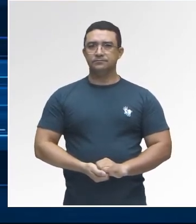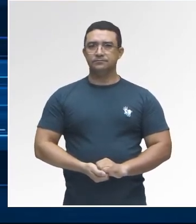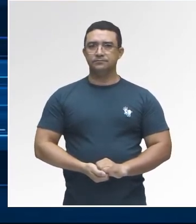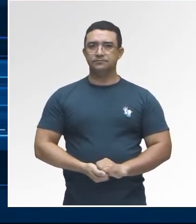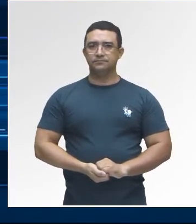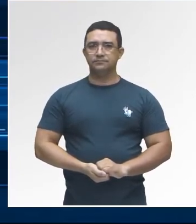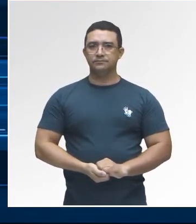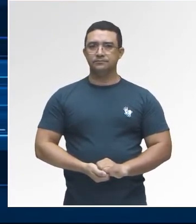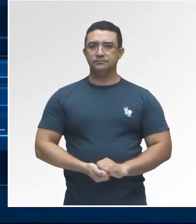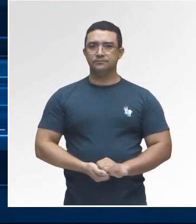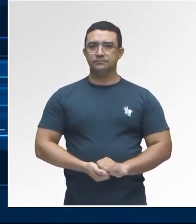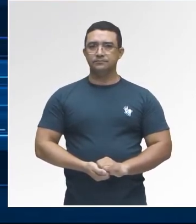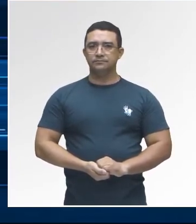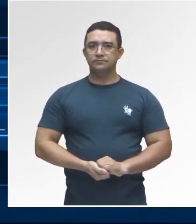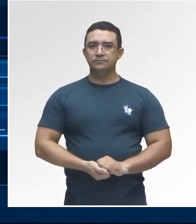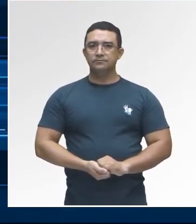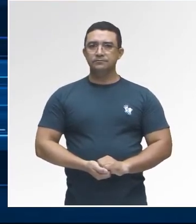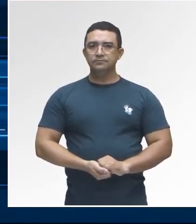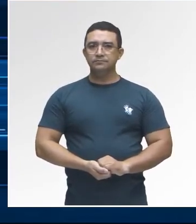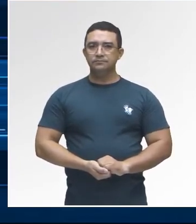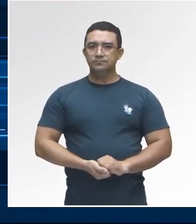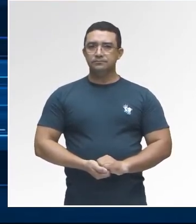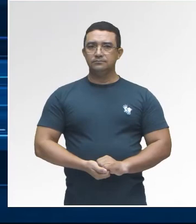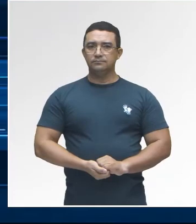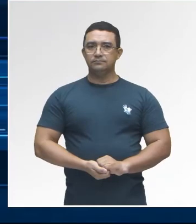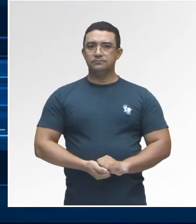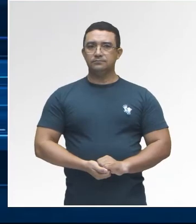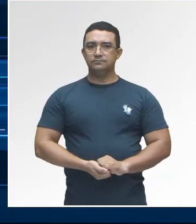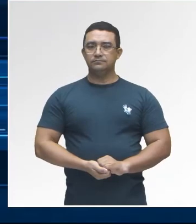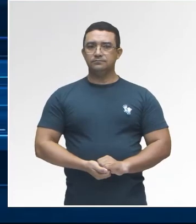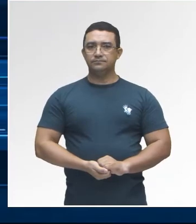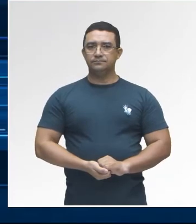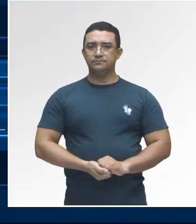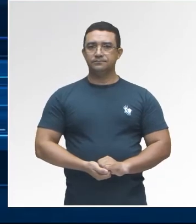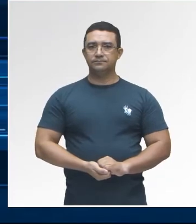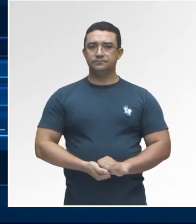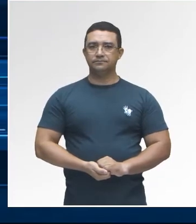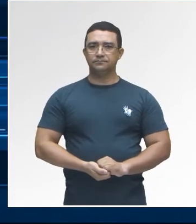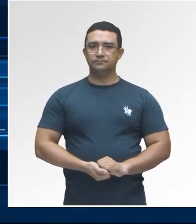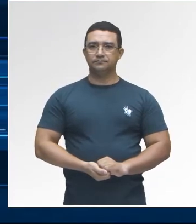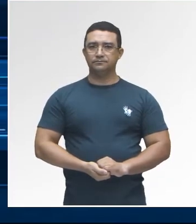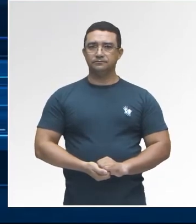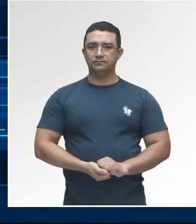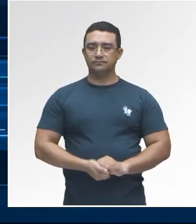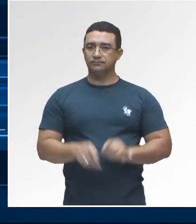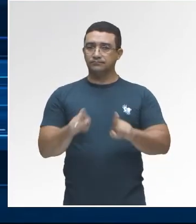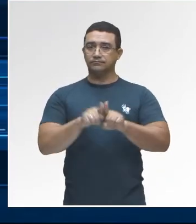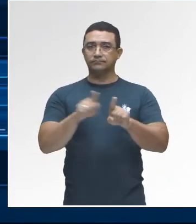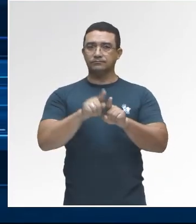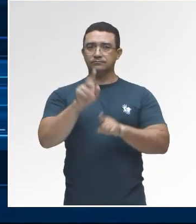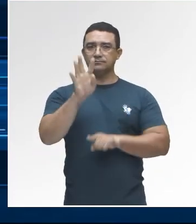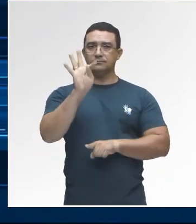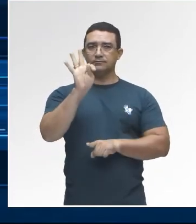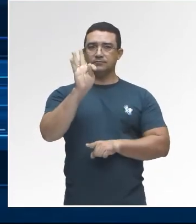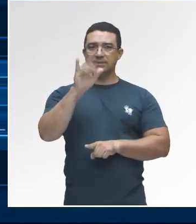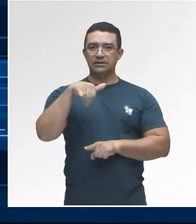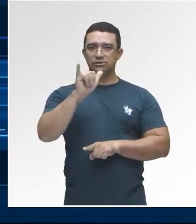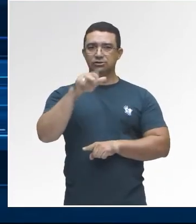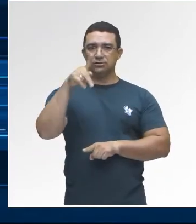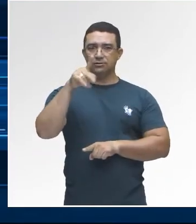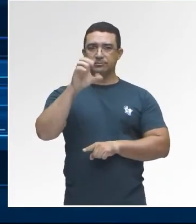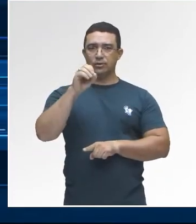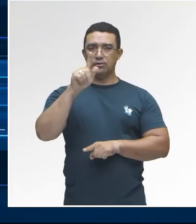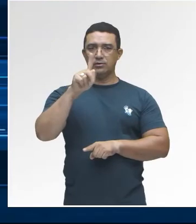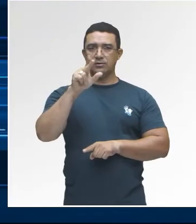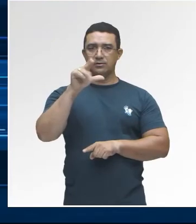Sobre o nosso texto, né? Utilizando o texto, falando sobre as reading techniques. Essa aqui é importante, tá, people? Eu